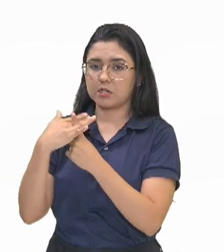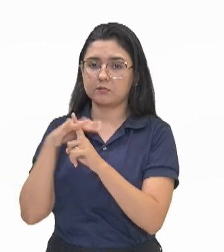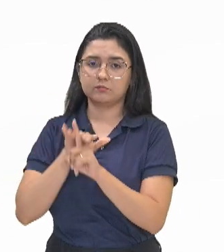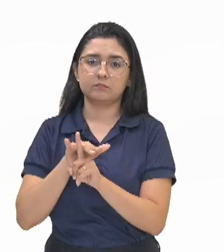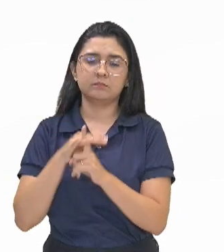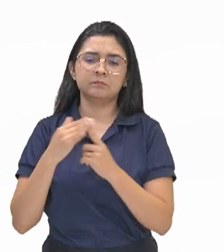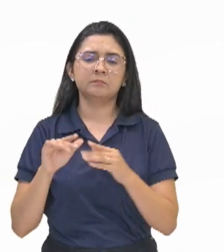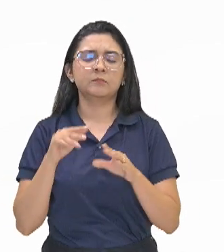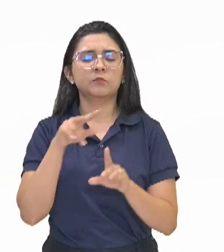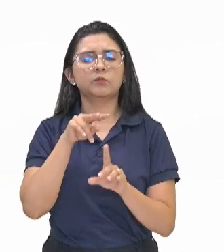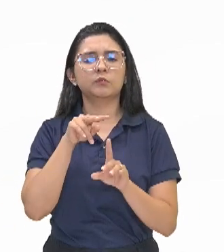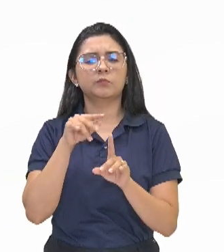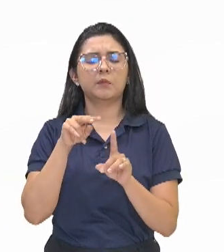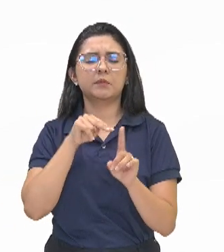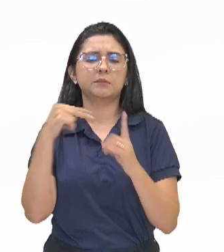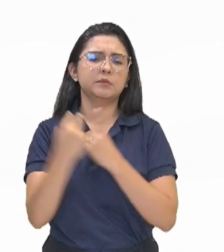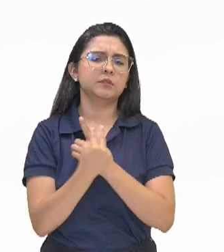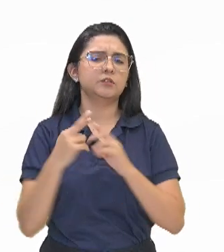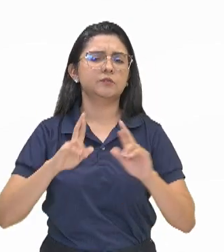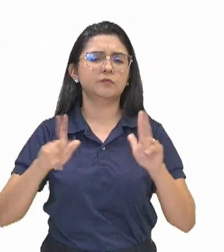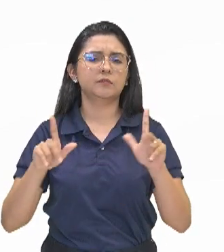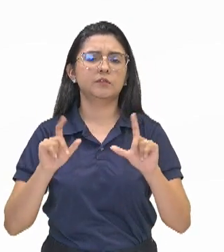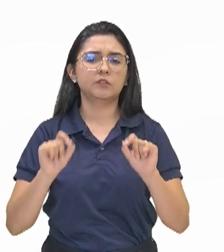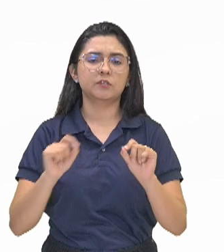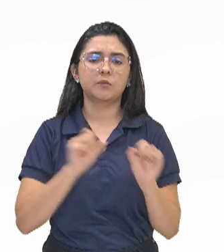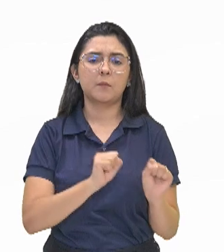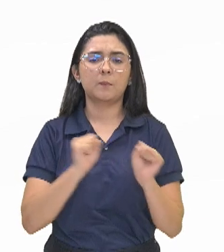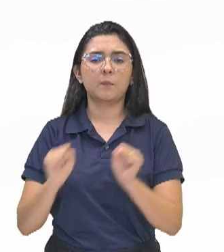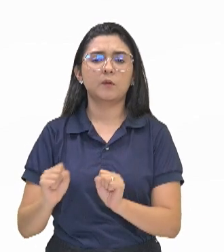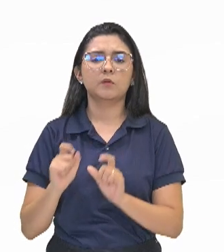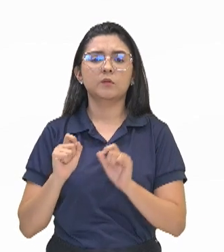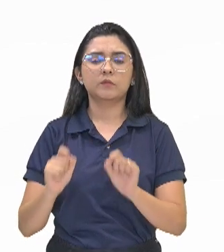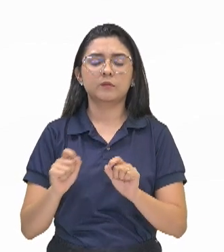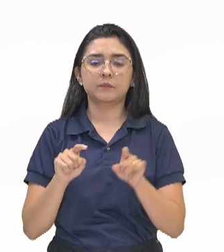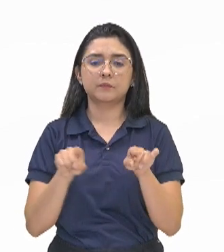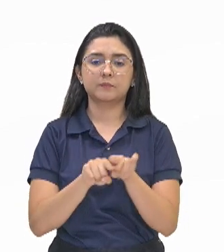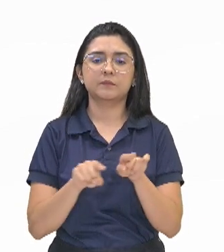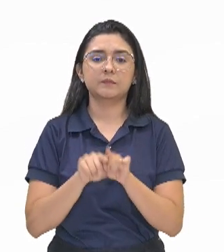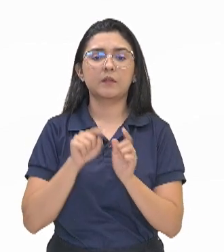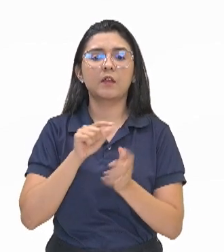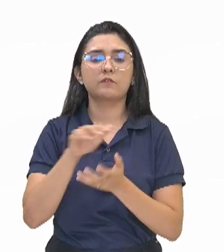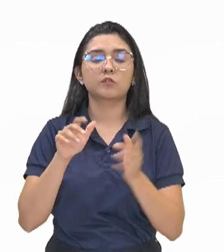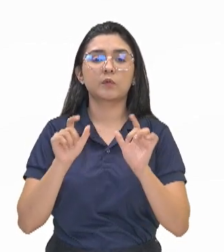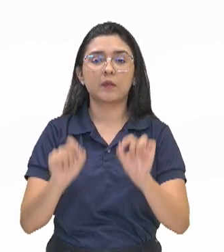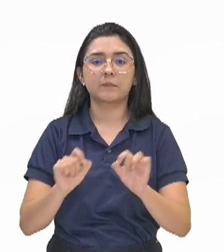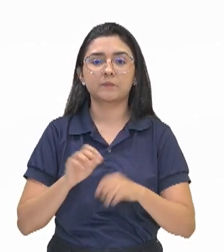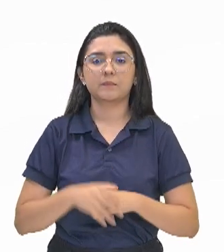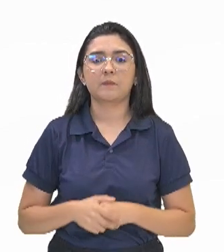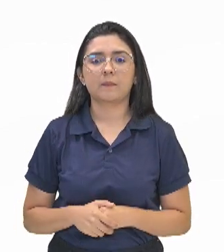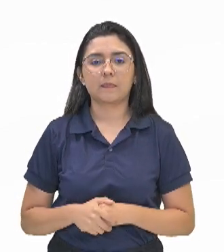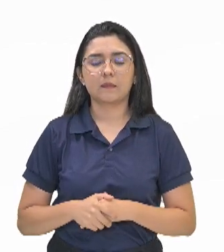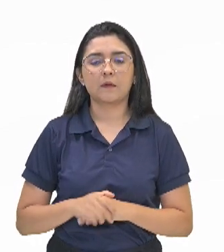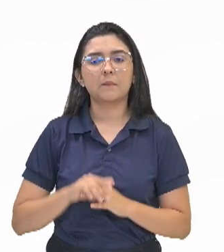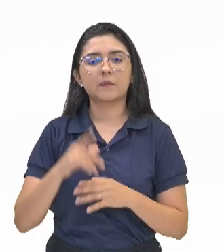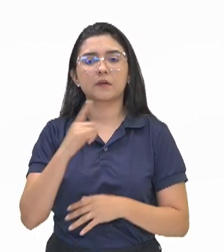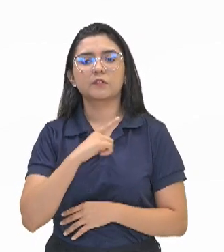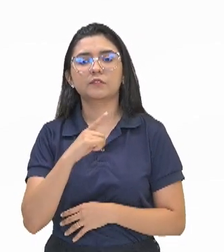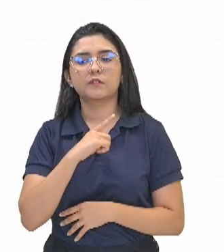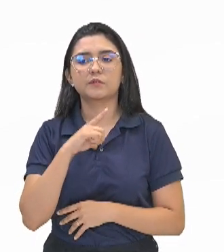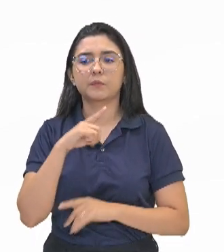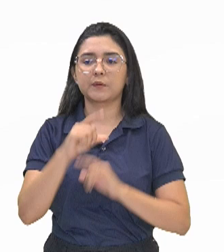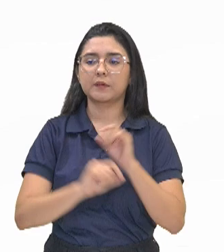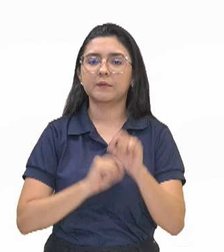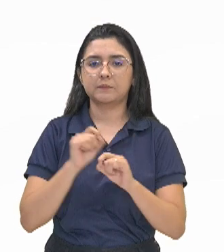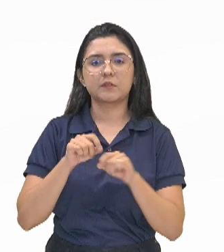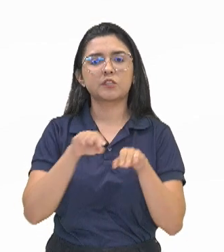mais radical do socialismo, eles tinham que tomar esse poder pela via revolucionária para que houvesse, então,